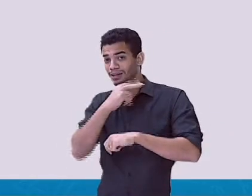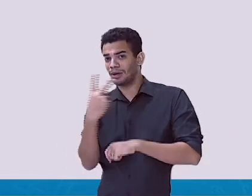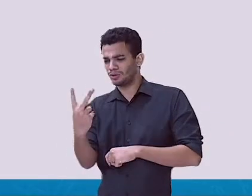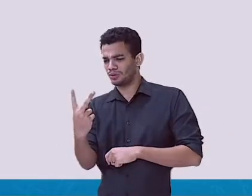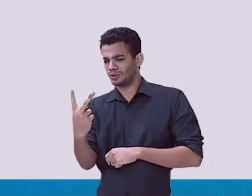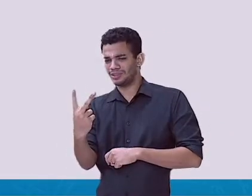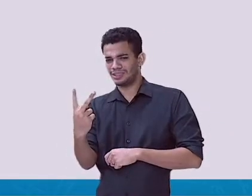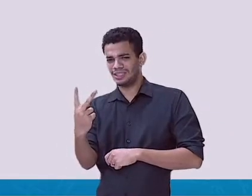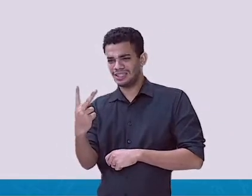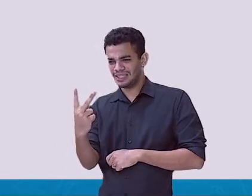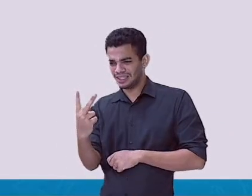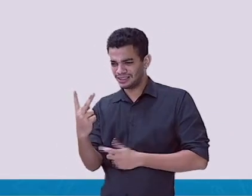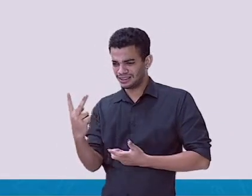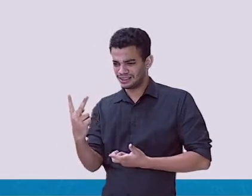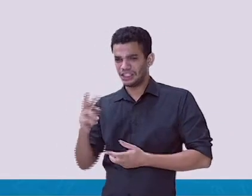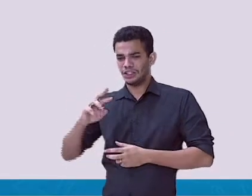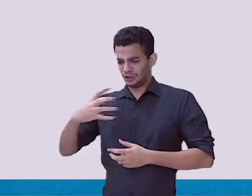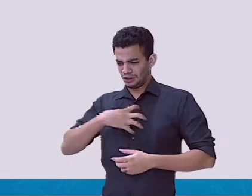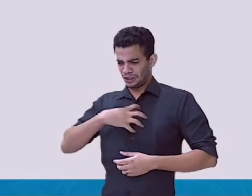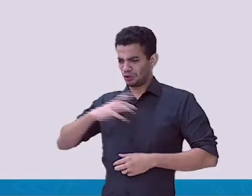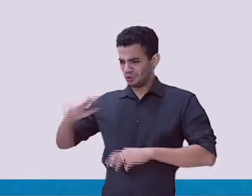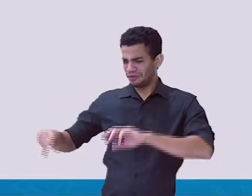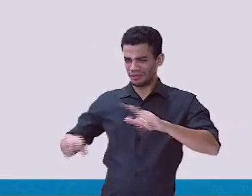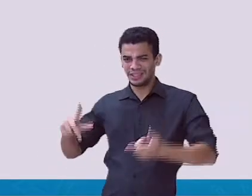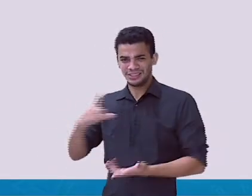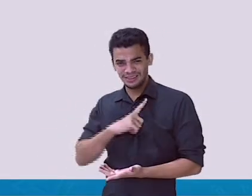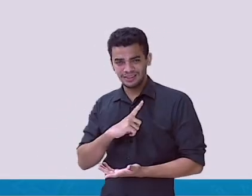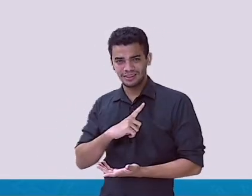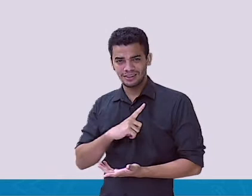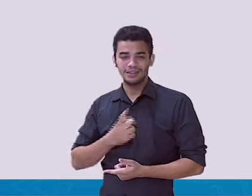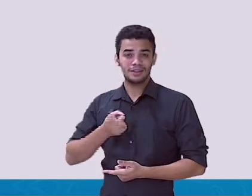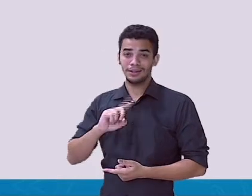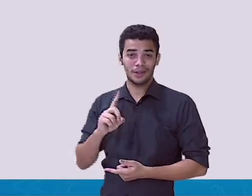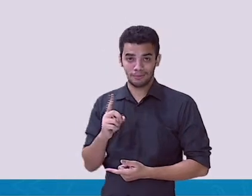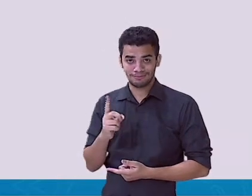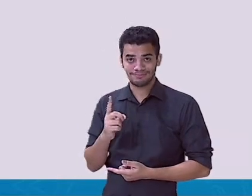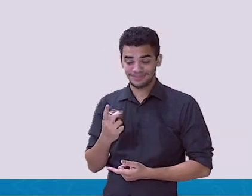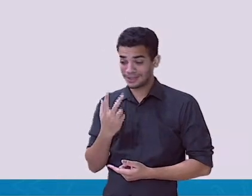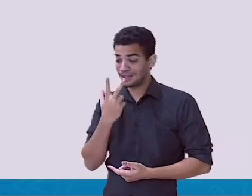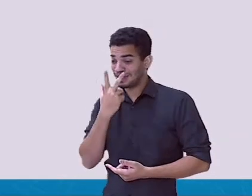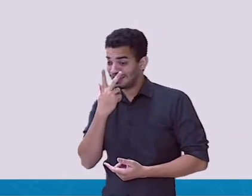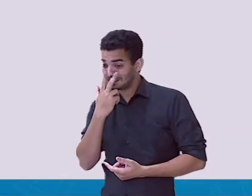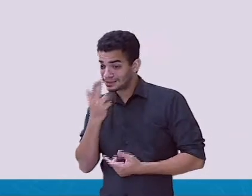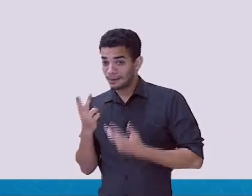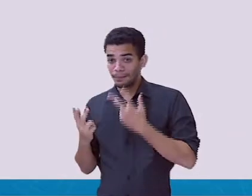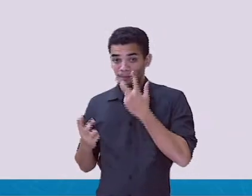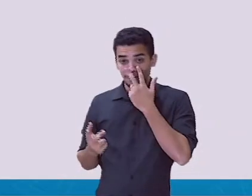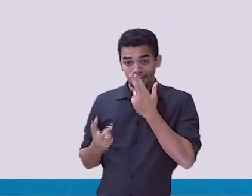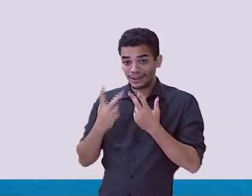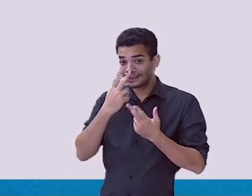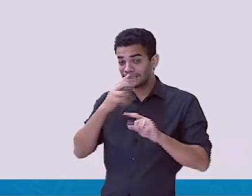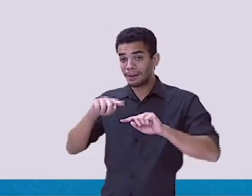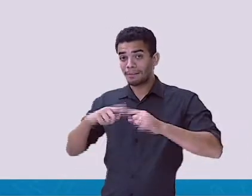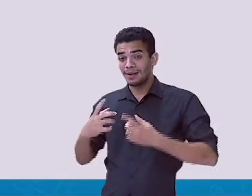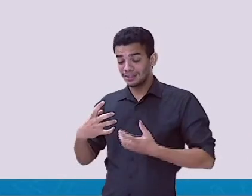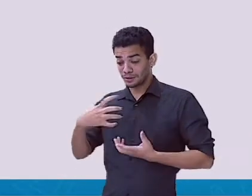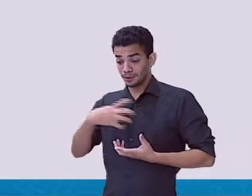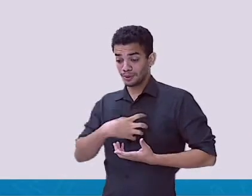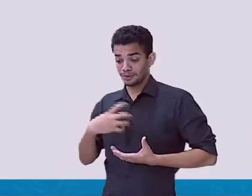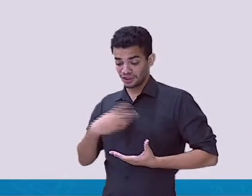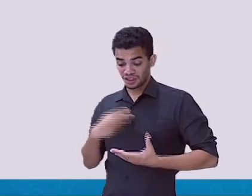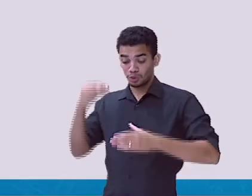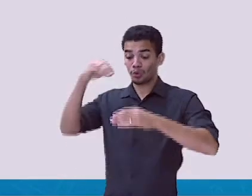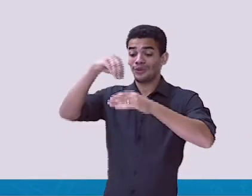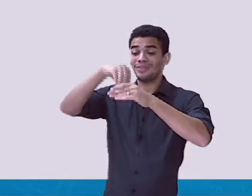coisas que são diferentes, sim. Mas, em suma, como que eles foram agrupados nesta classe é devido à presença de